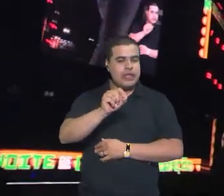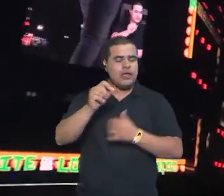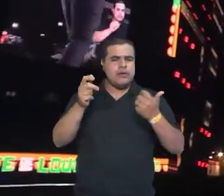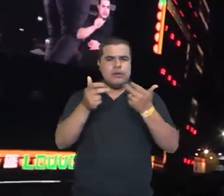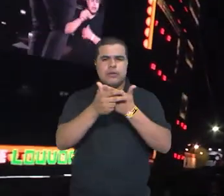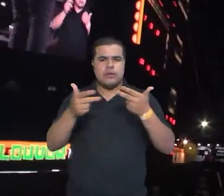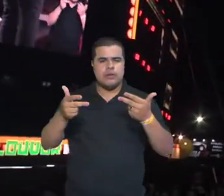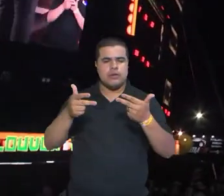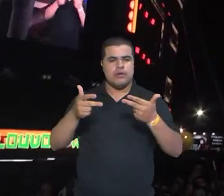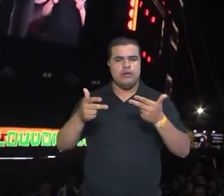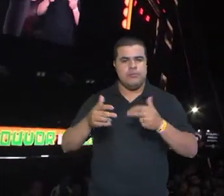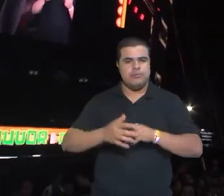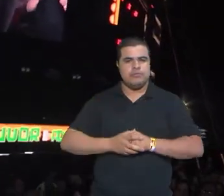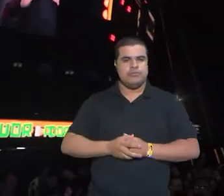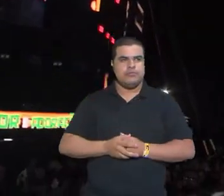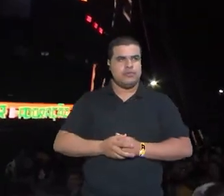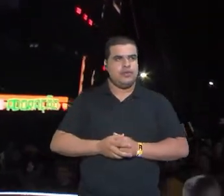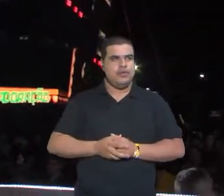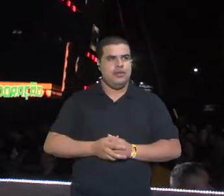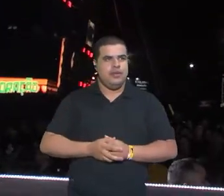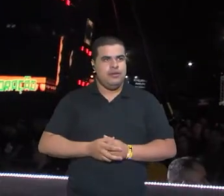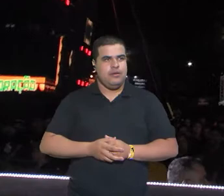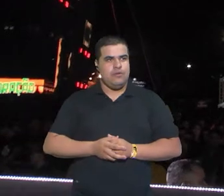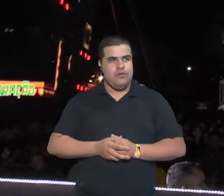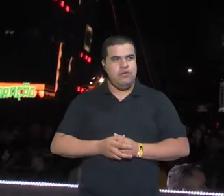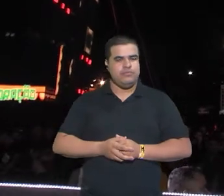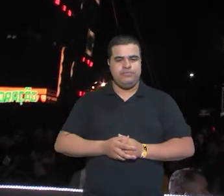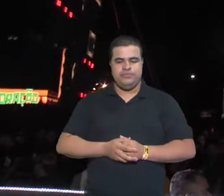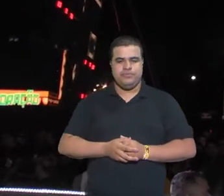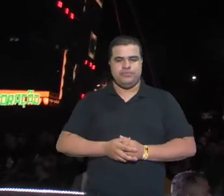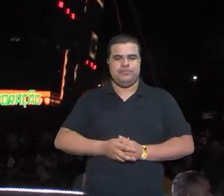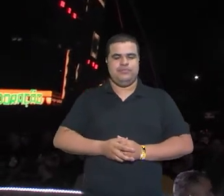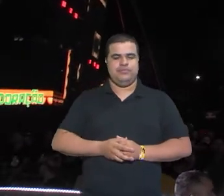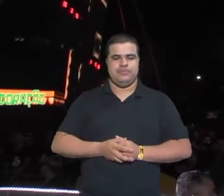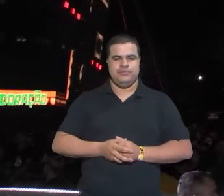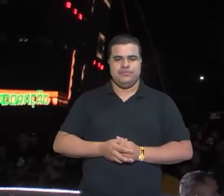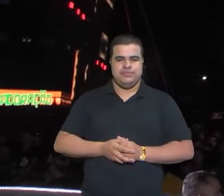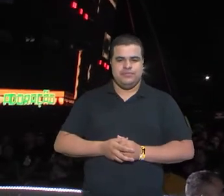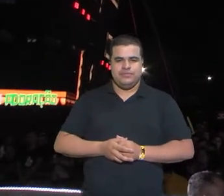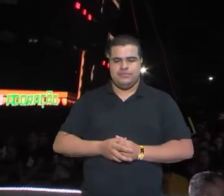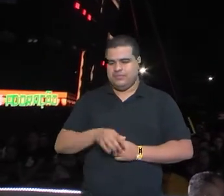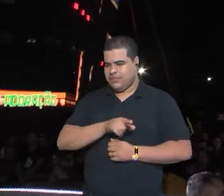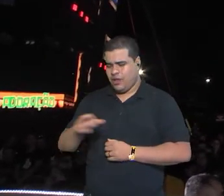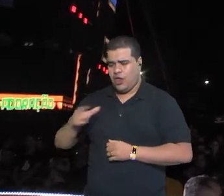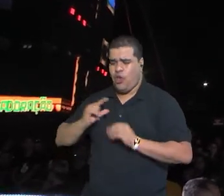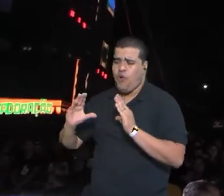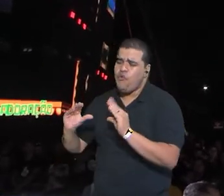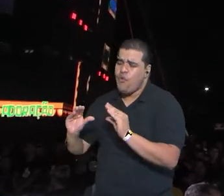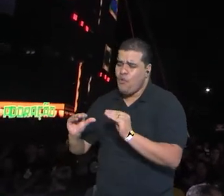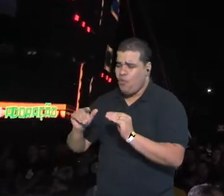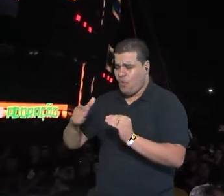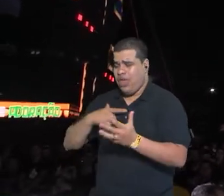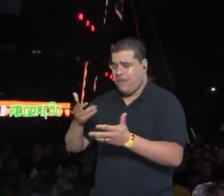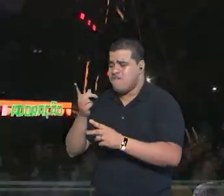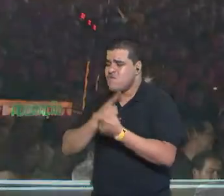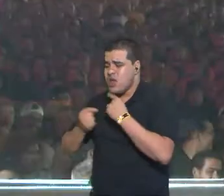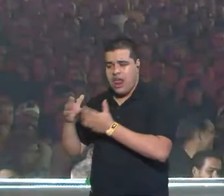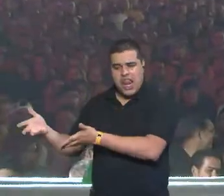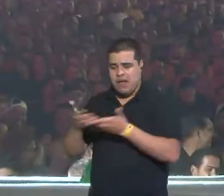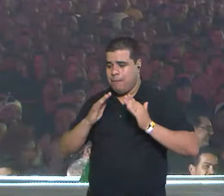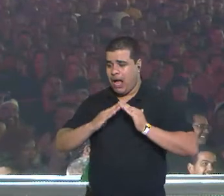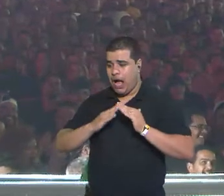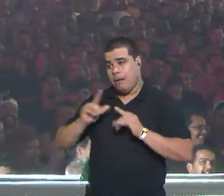coisa mais príncipe ou minha coisa mais linda te amo meu neném vontade de levar para casa só não lembro que sua mãe e papai não